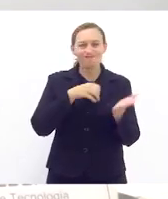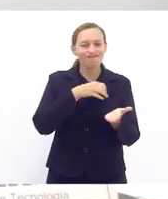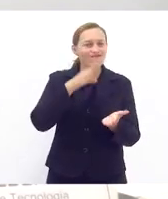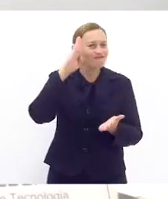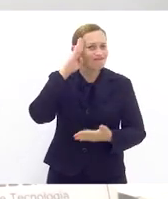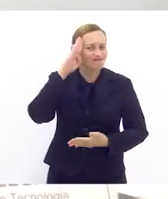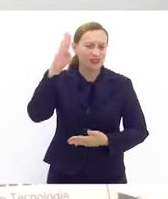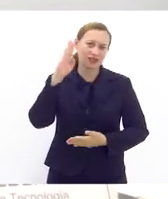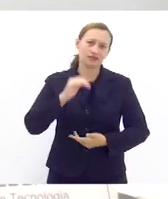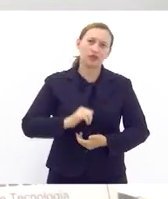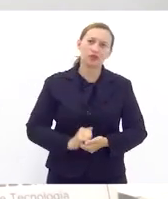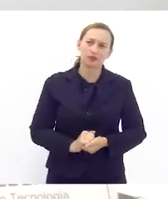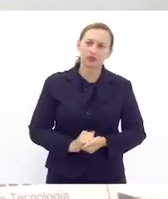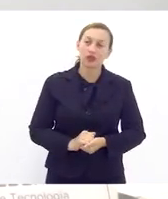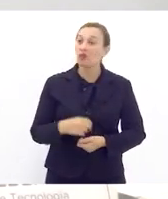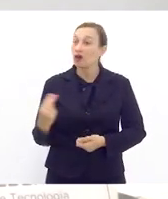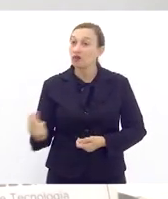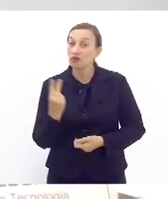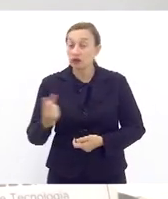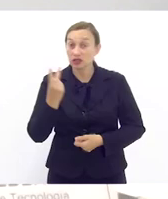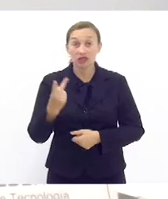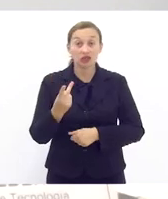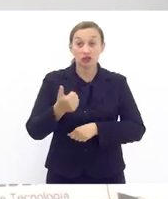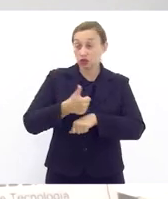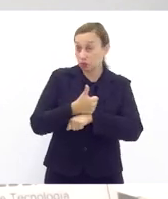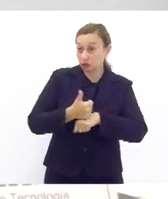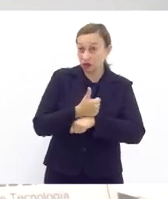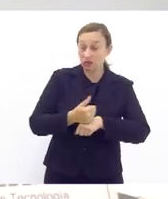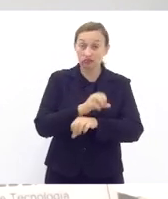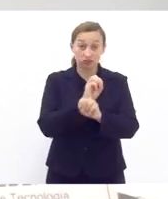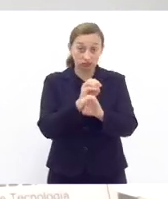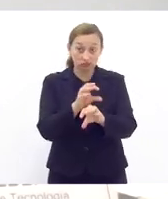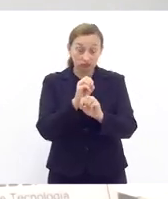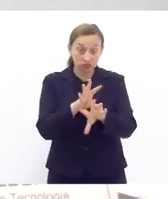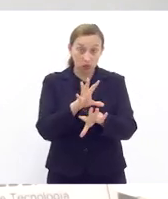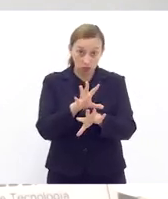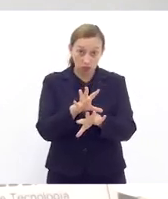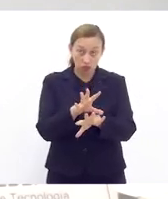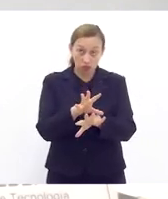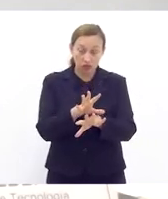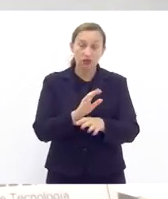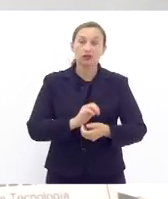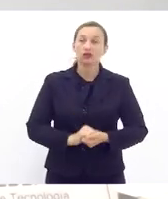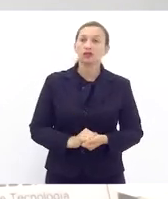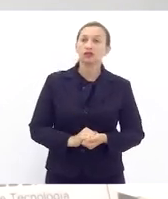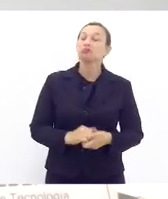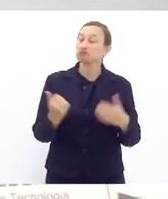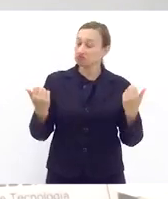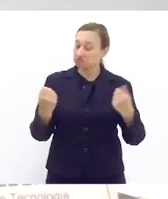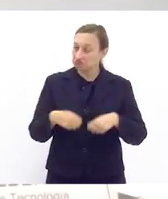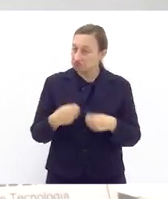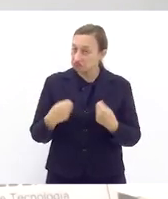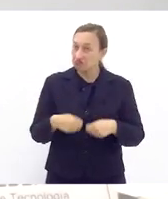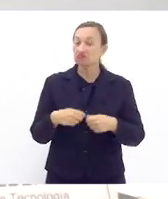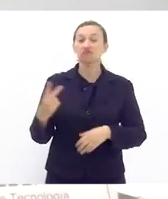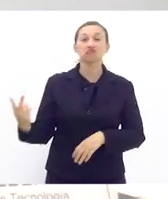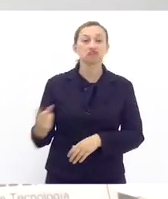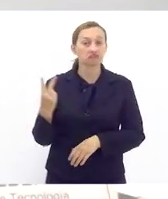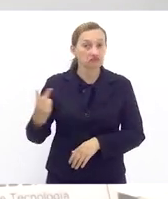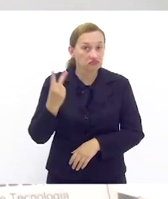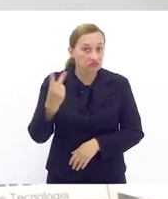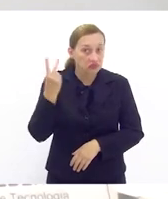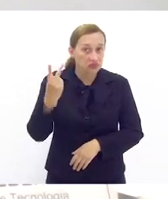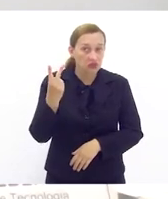importantes a valorização dos profissionais da educação Sem dúvida alguma nós precisamos valorizar